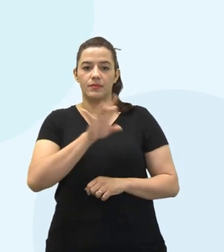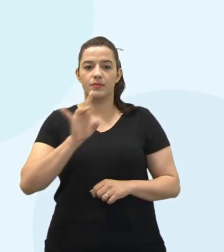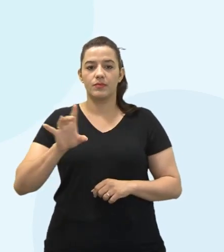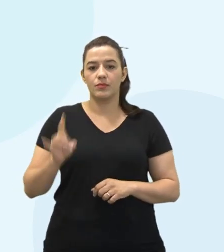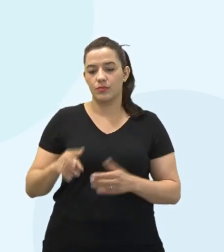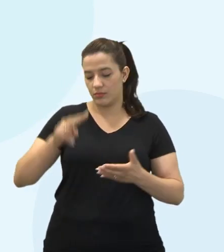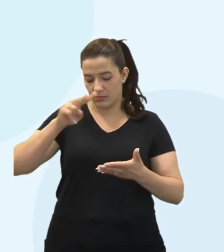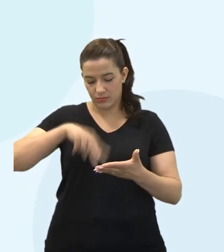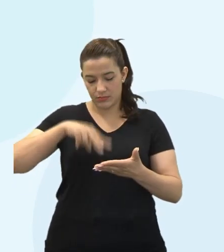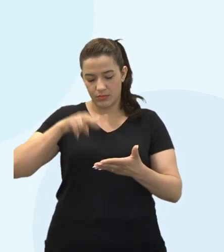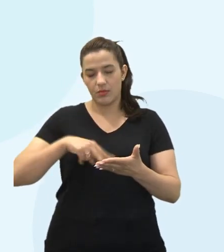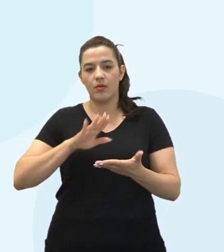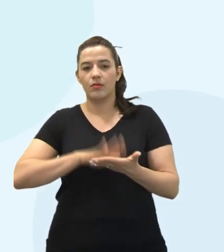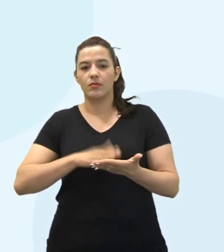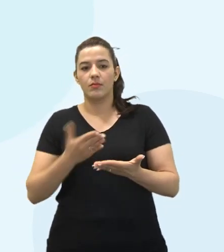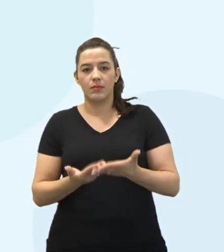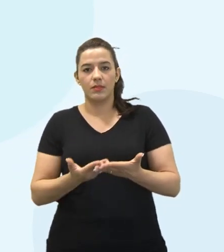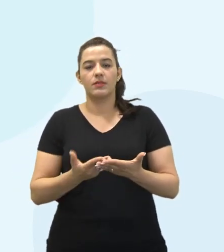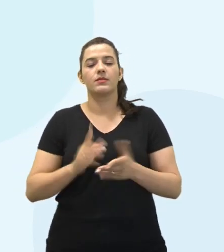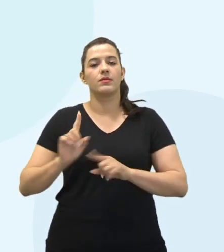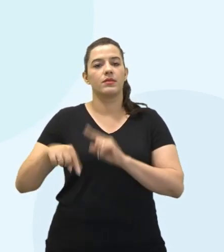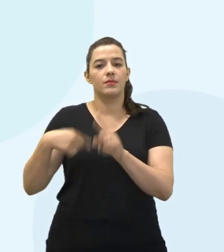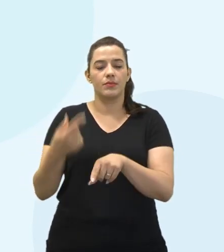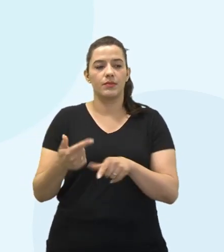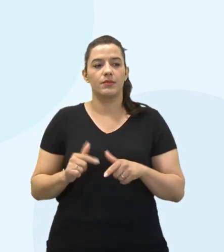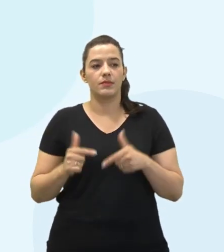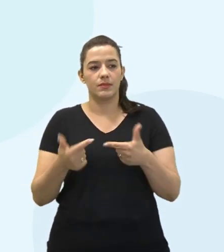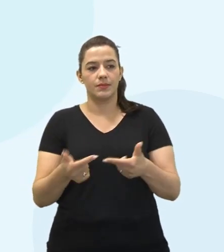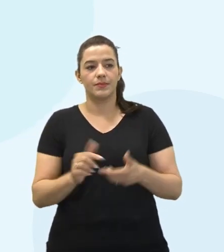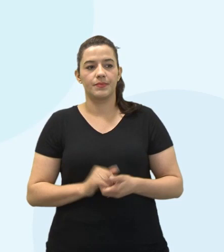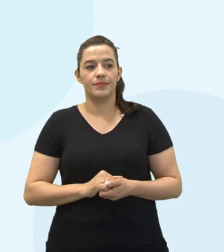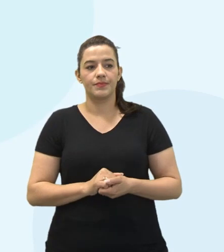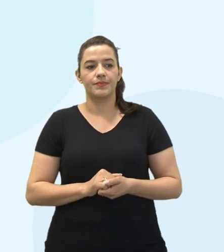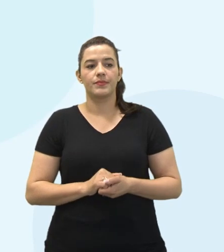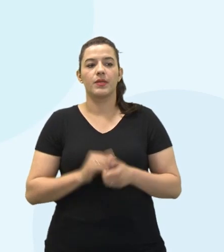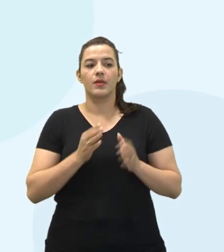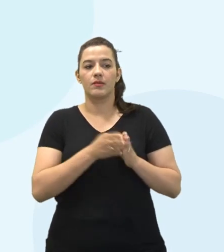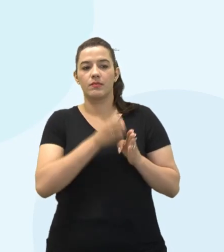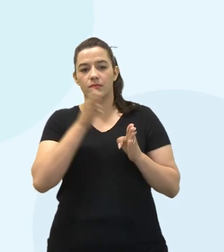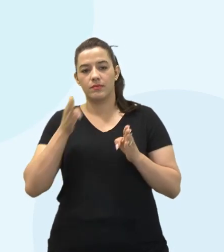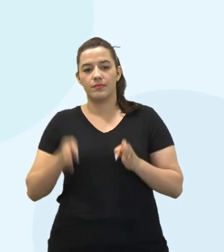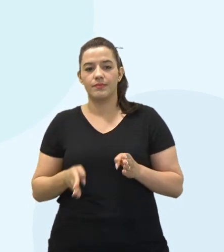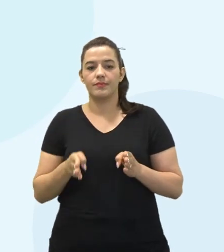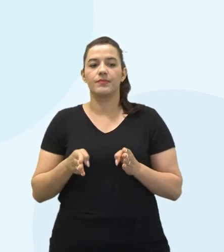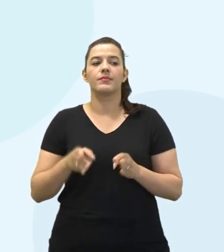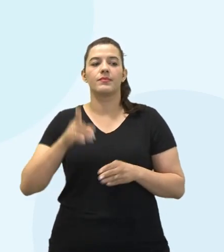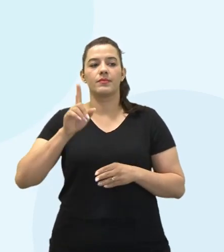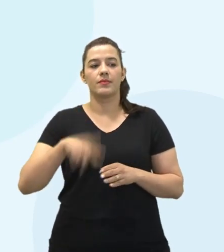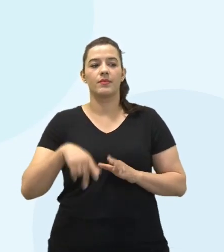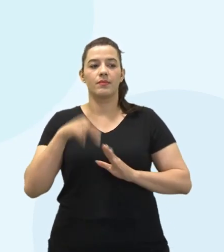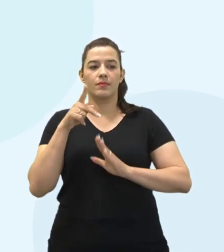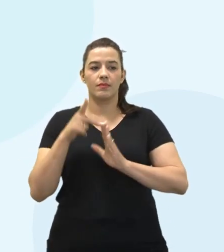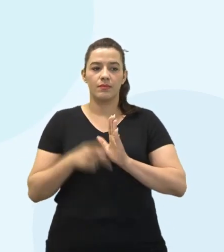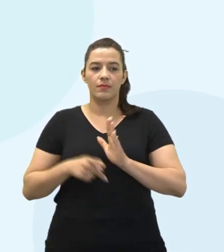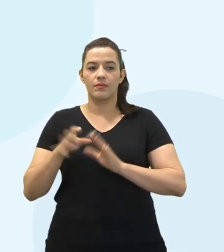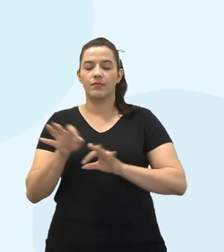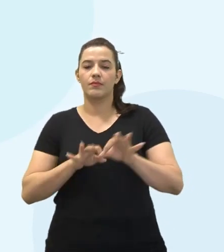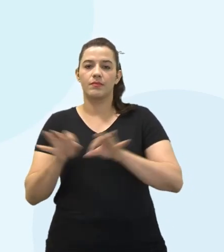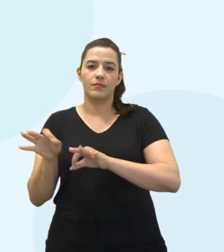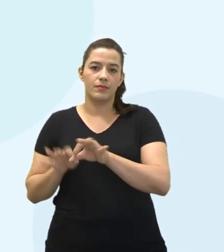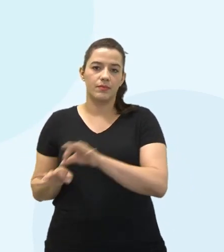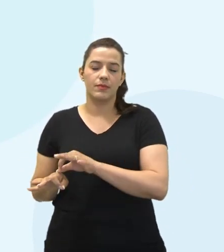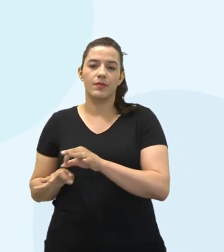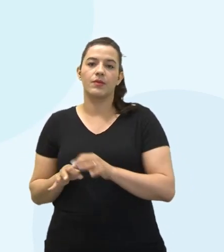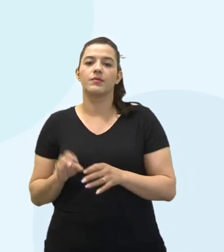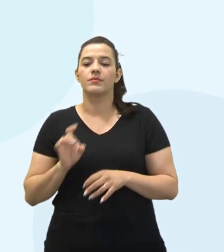passos a leitura interpretação e depois da ação né aí tá para três seria a execução de um plano né que é exatamente a